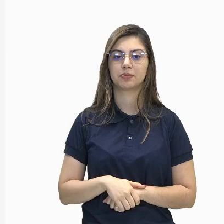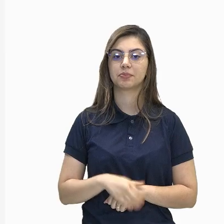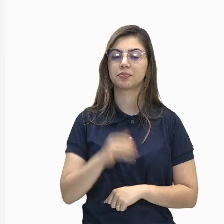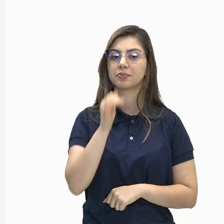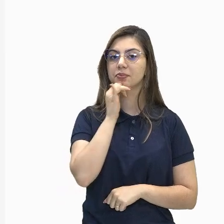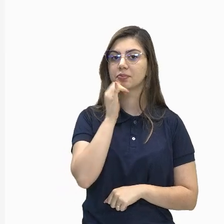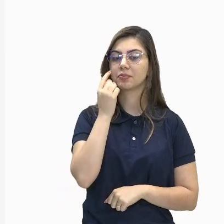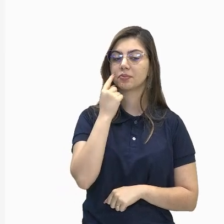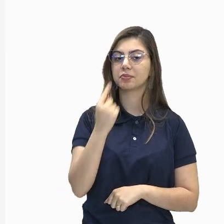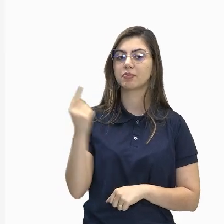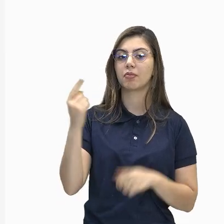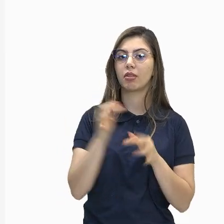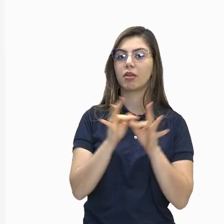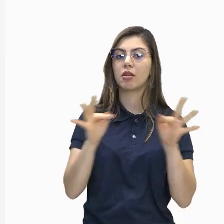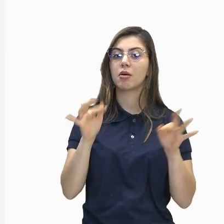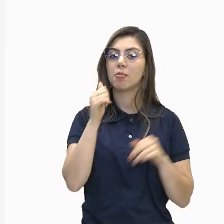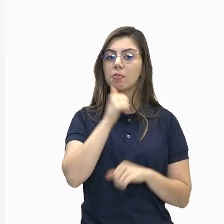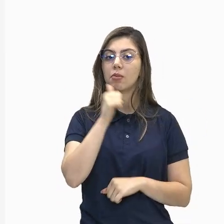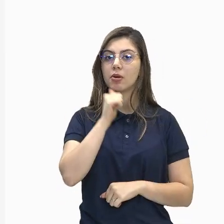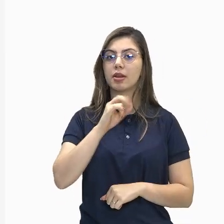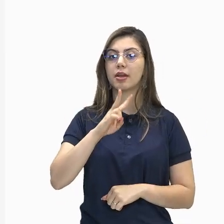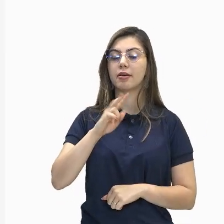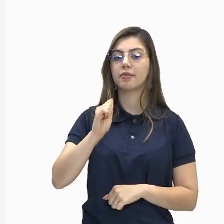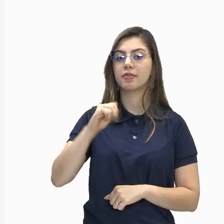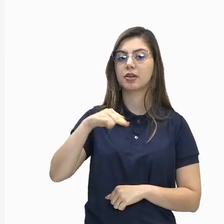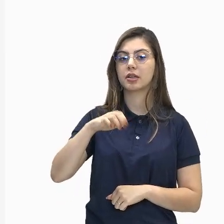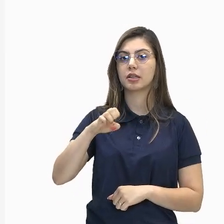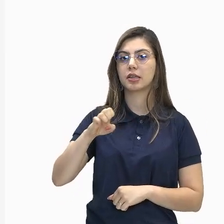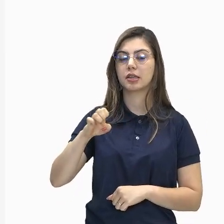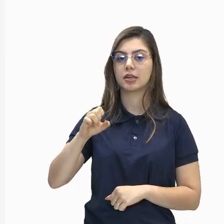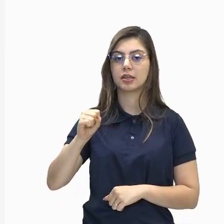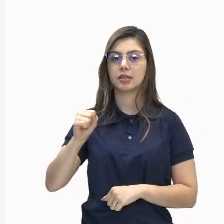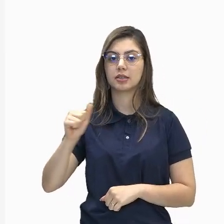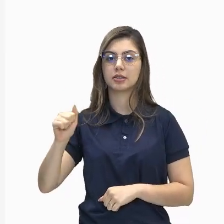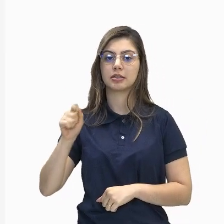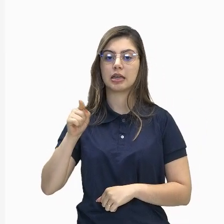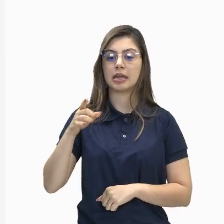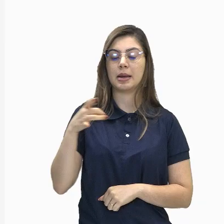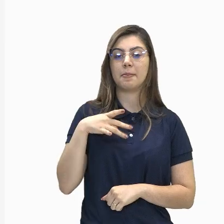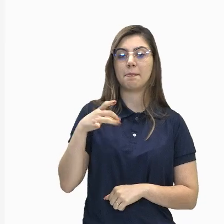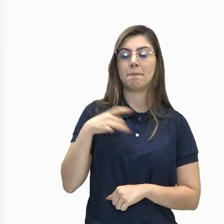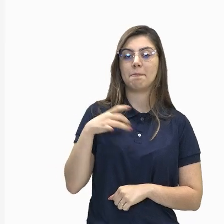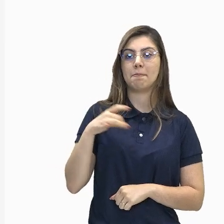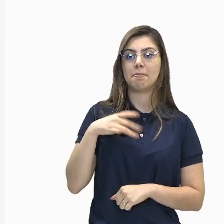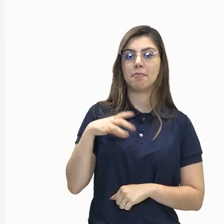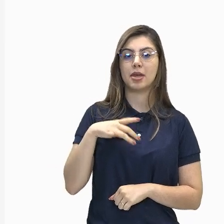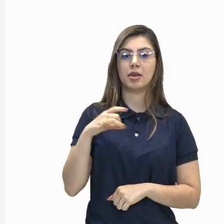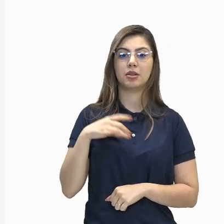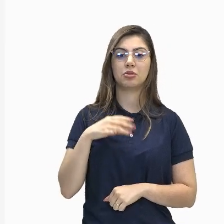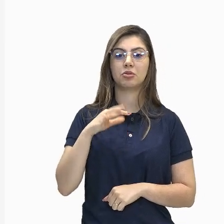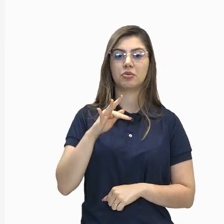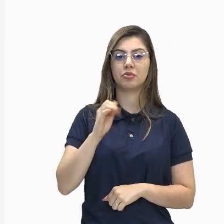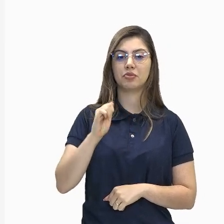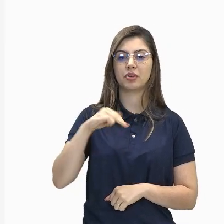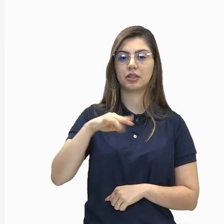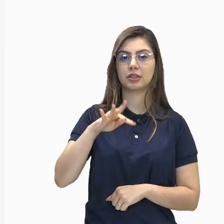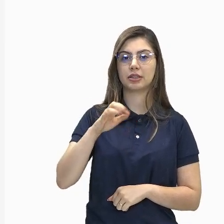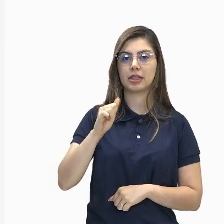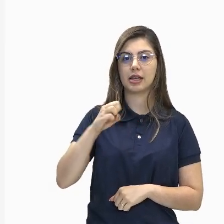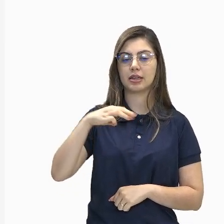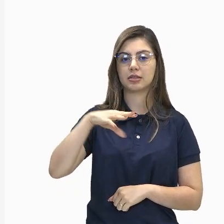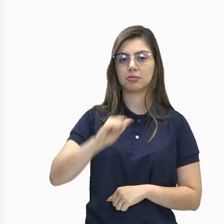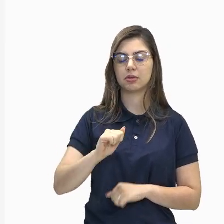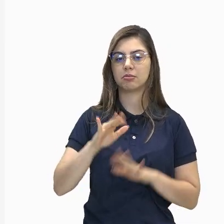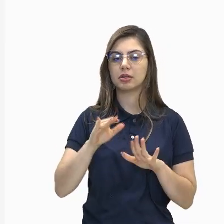de fantasma. Se eu disser para você, Vanessa tem medo, percebam que está faltando